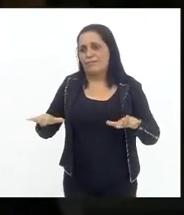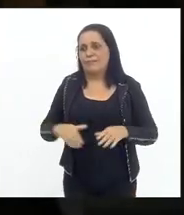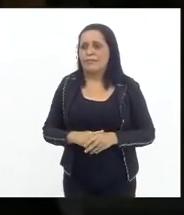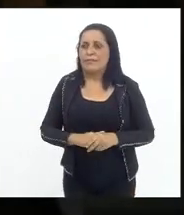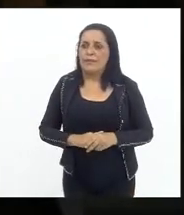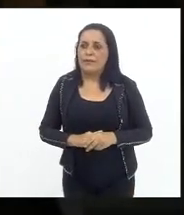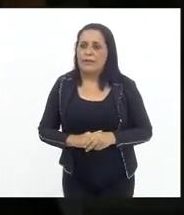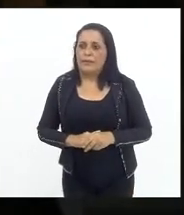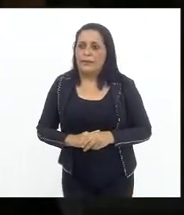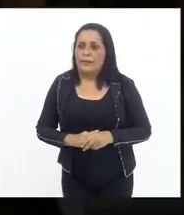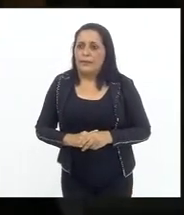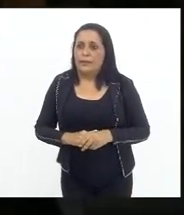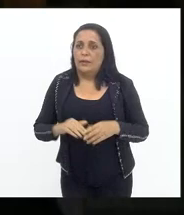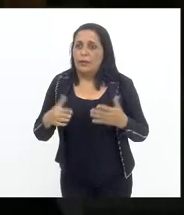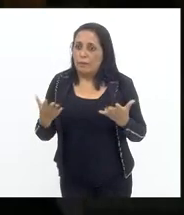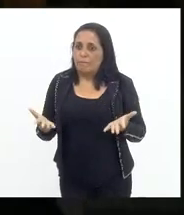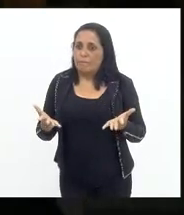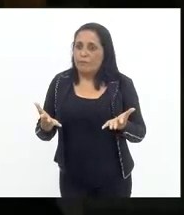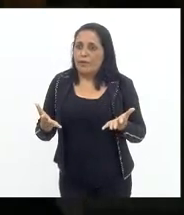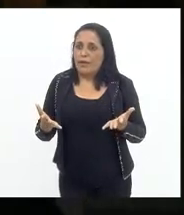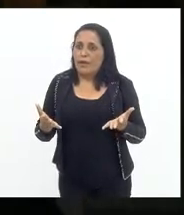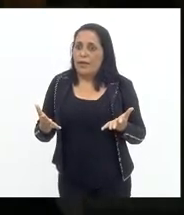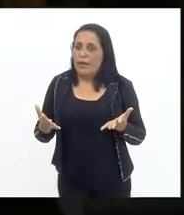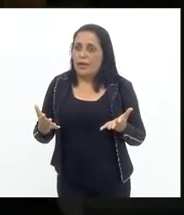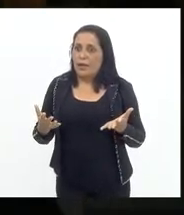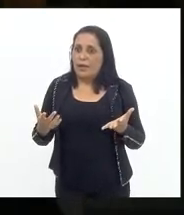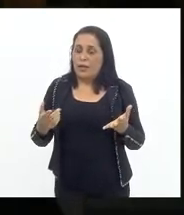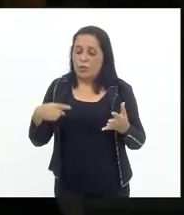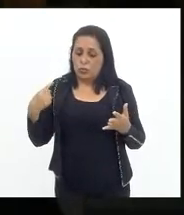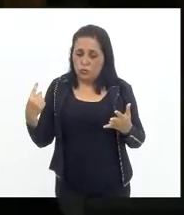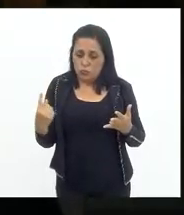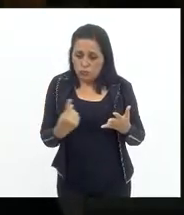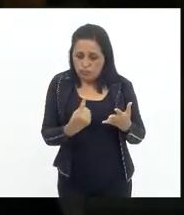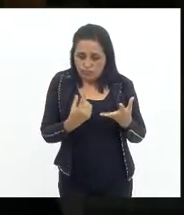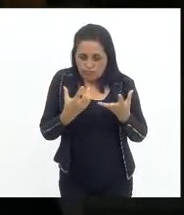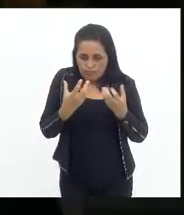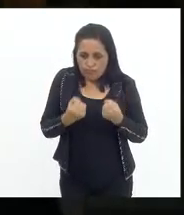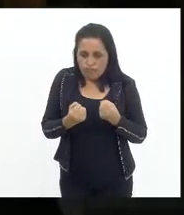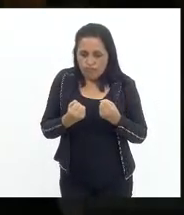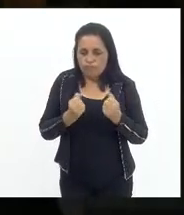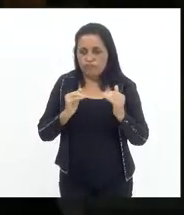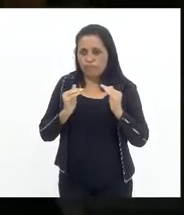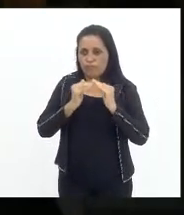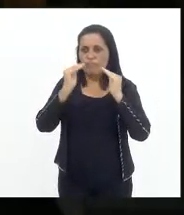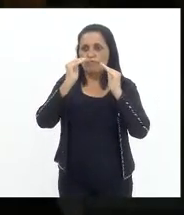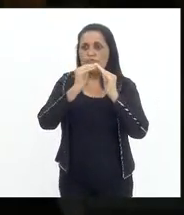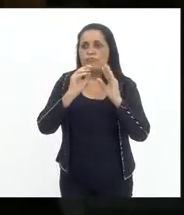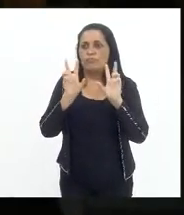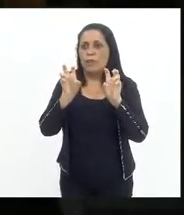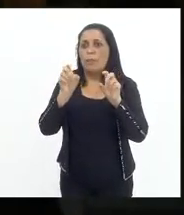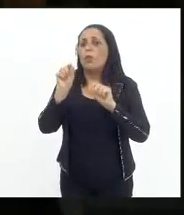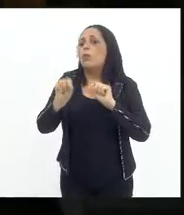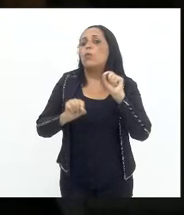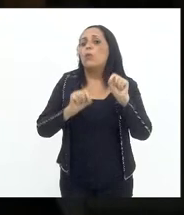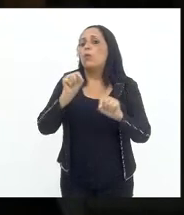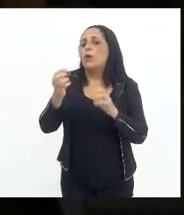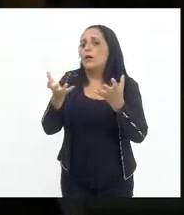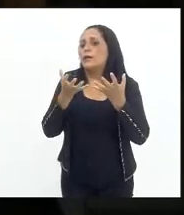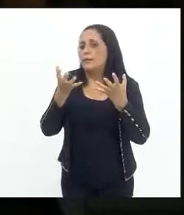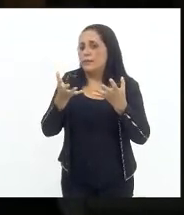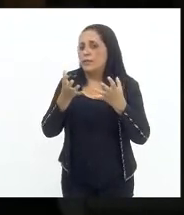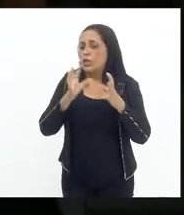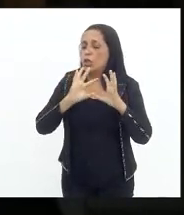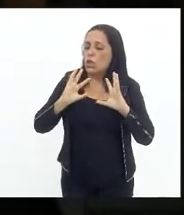Ora, então, ao abraçarmos esse tema, o que nós queremos é